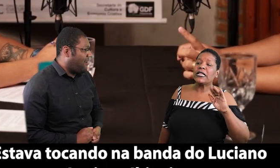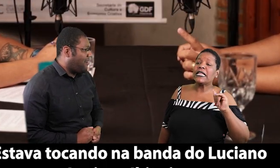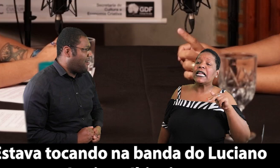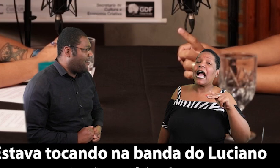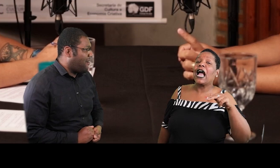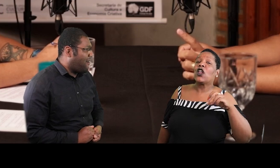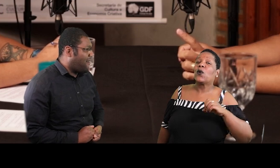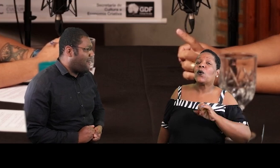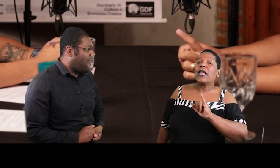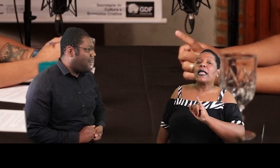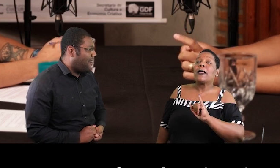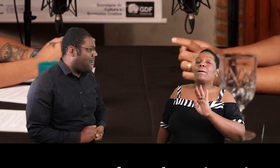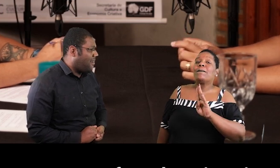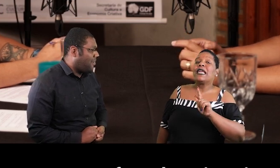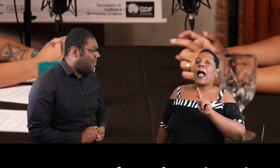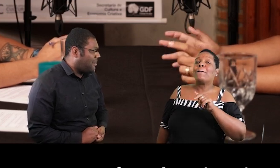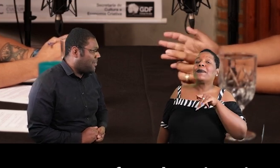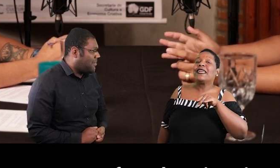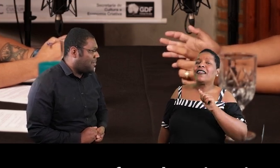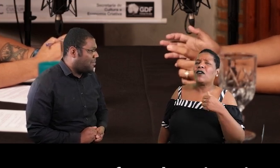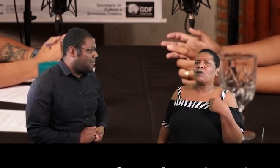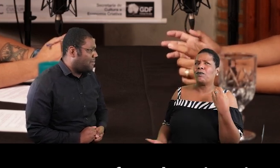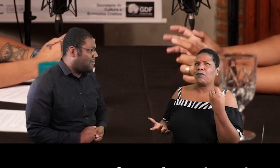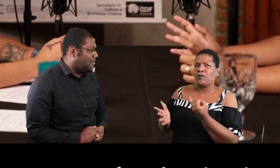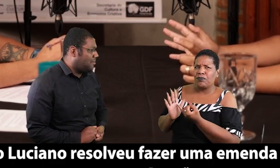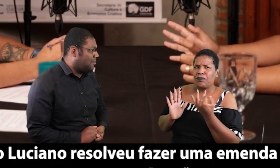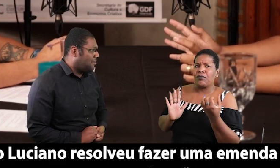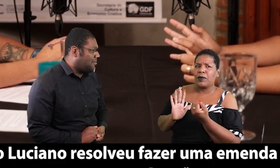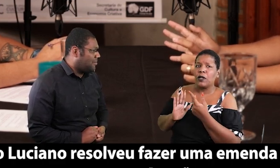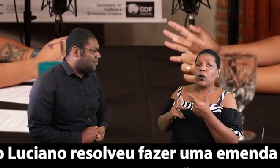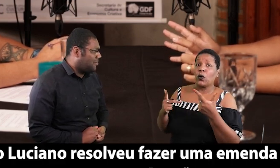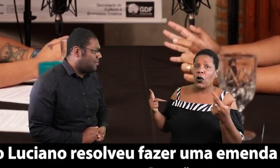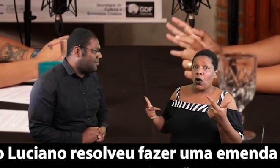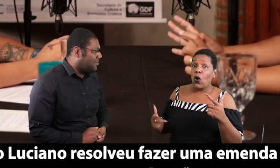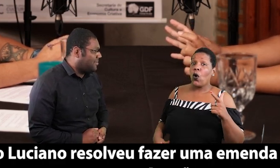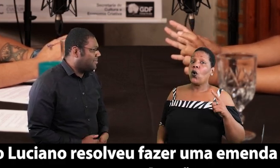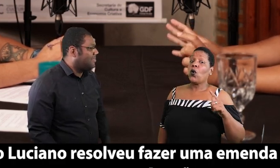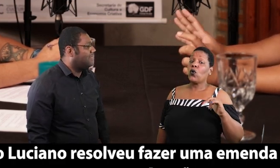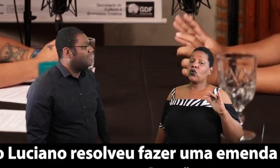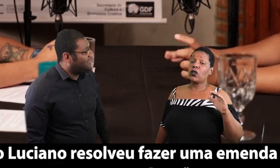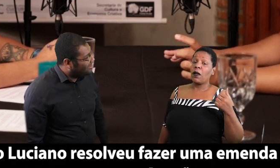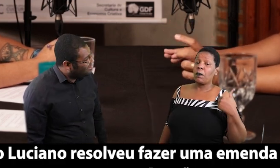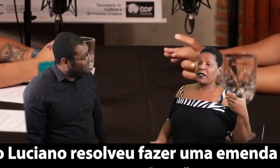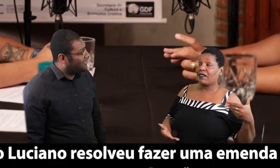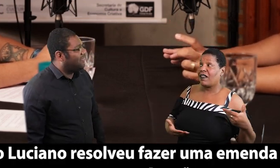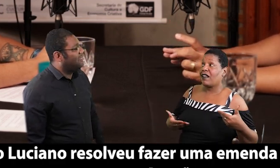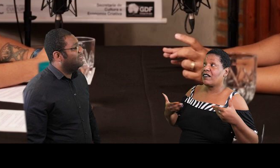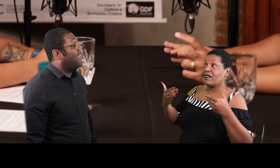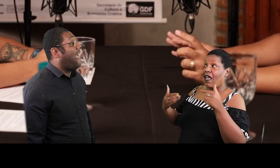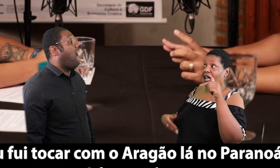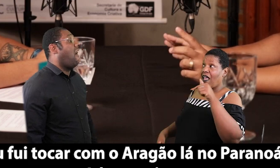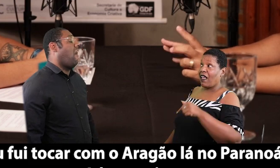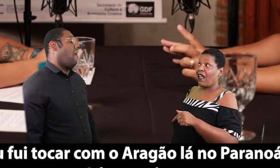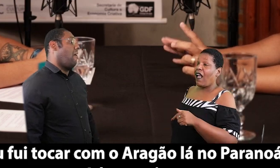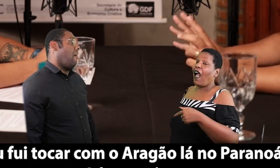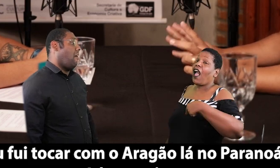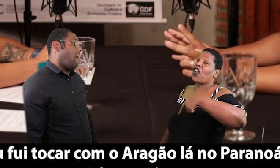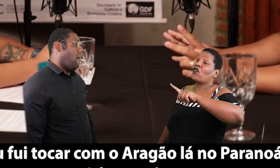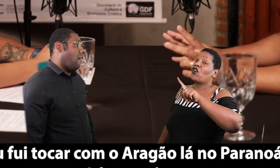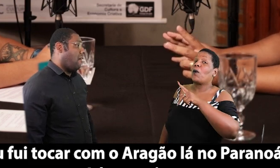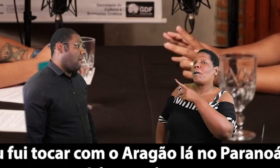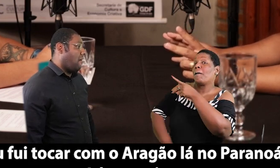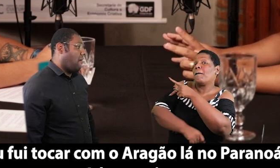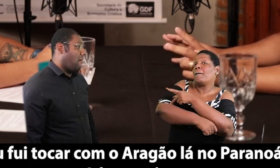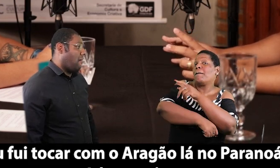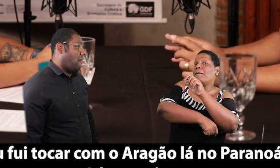e Biapina. Sim, sim. E a gente tava fazendo muita coisa. E o Luciano resolveu fazer uma emenda pra trazer o Aragão. E eu fui tocar com o Aragão no